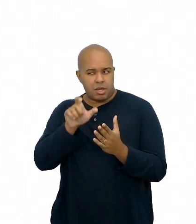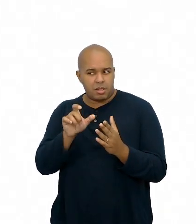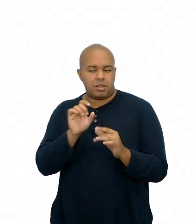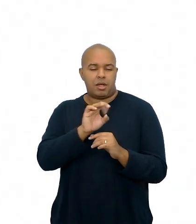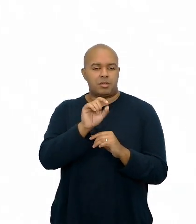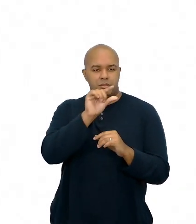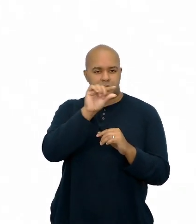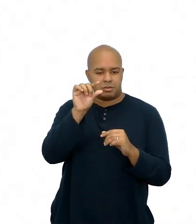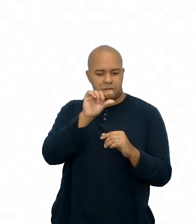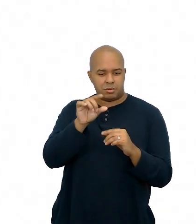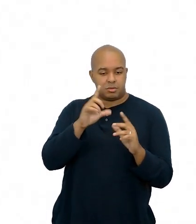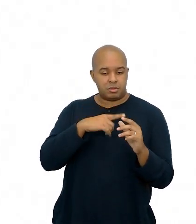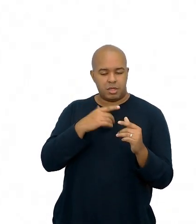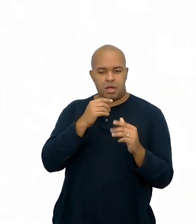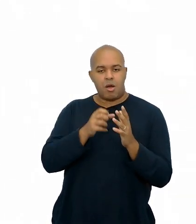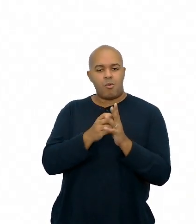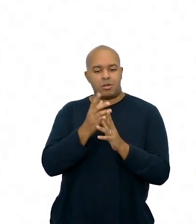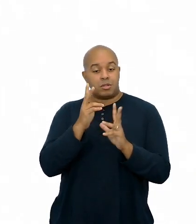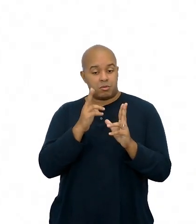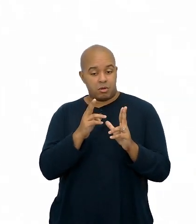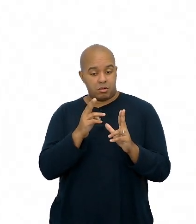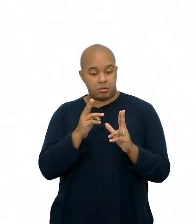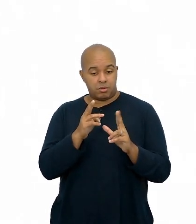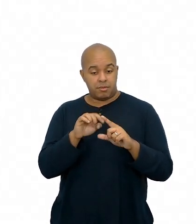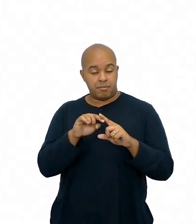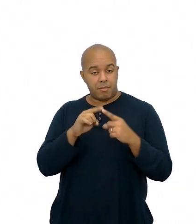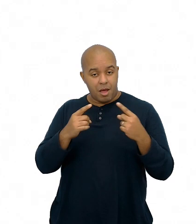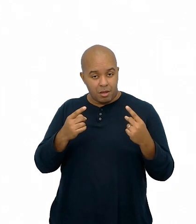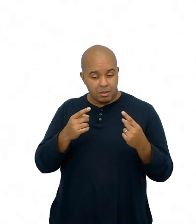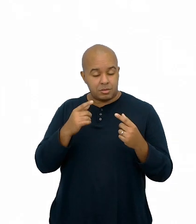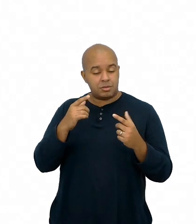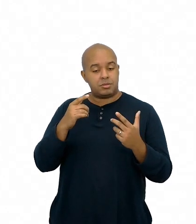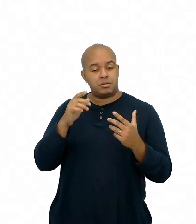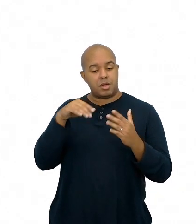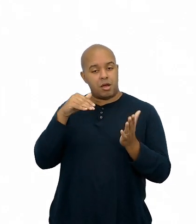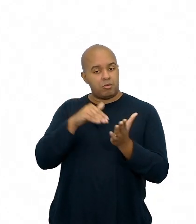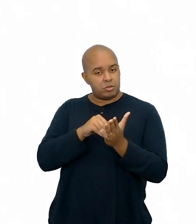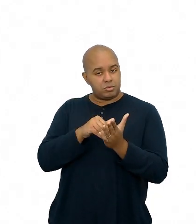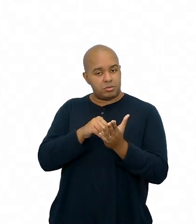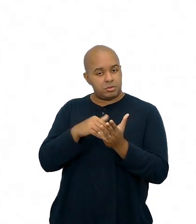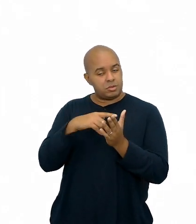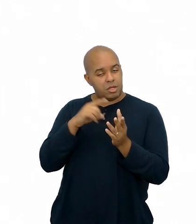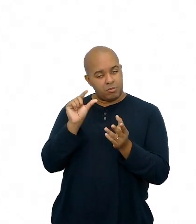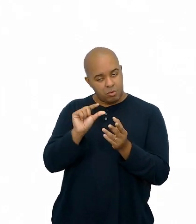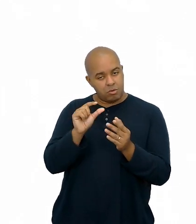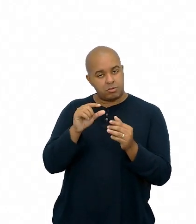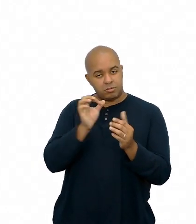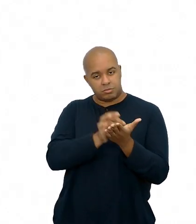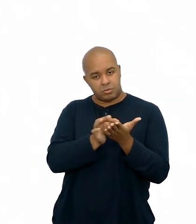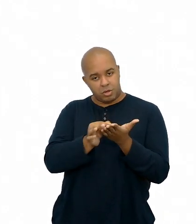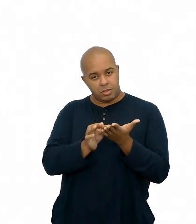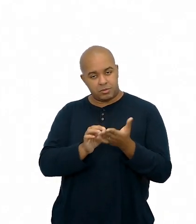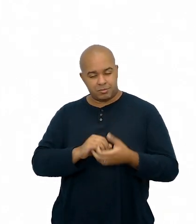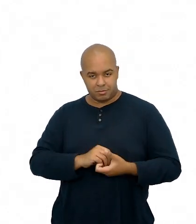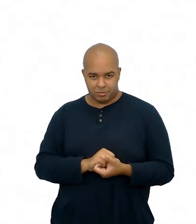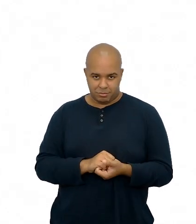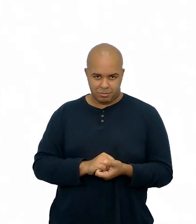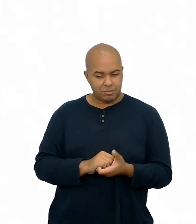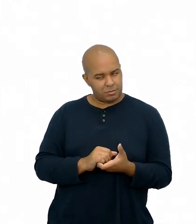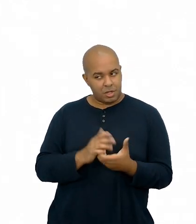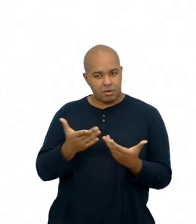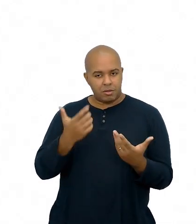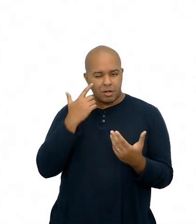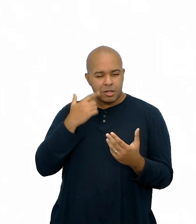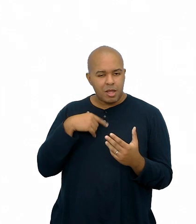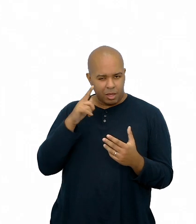cada linha tem a mesma quantidade de moedas, né, e a última linha que tem o menor número de moedas. Então,